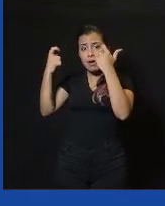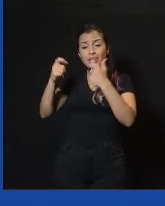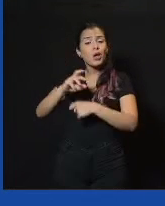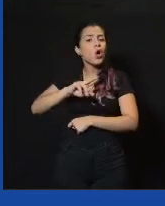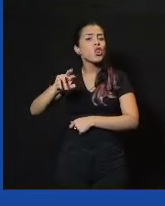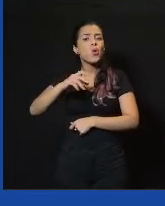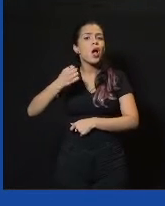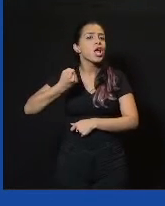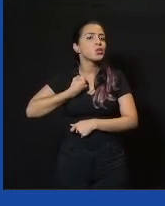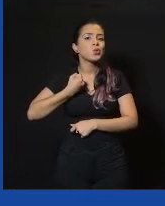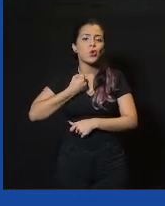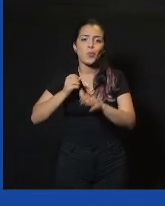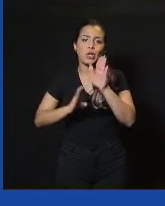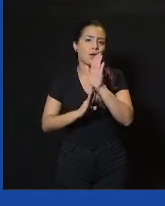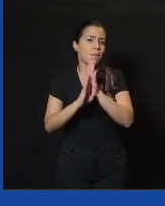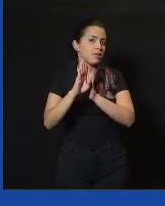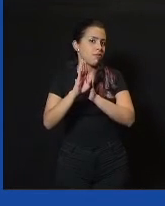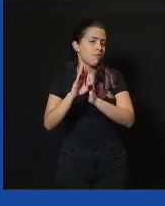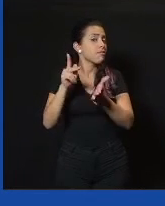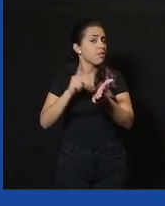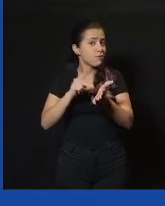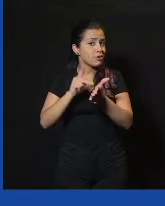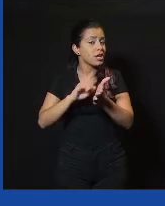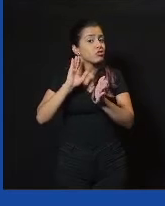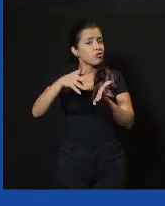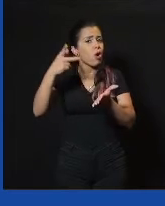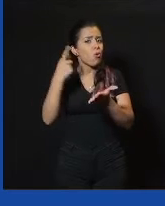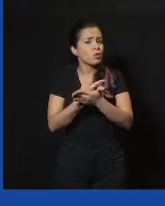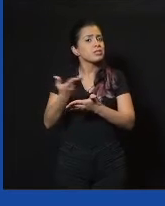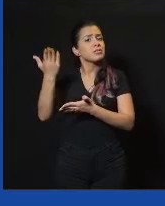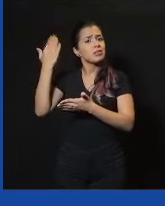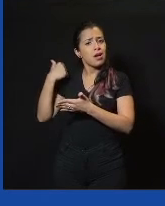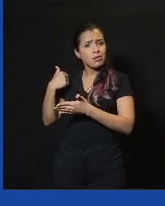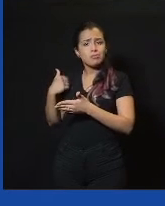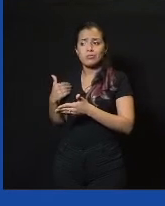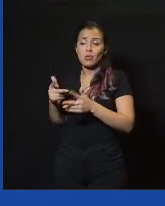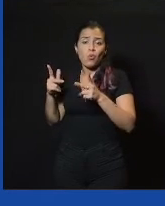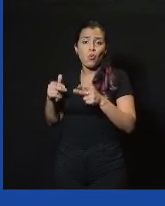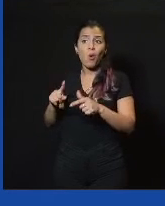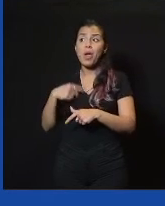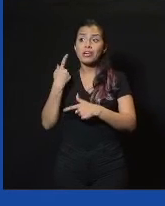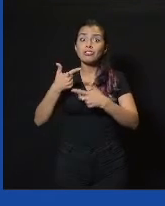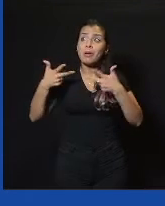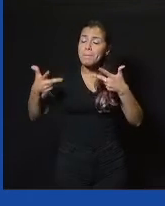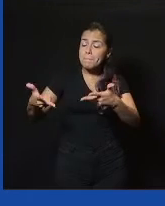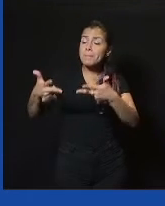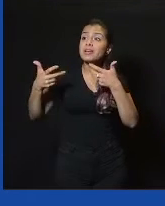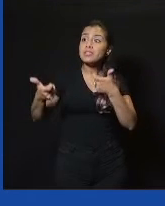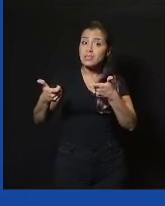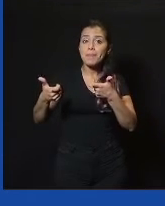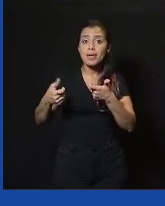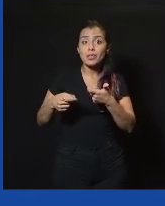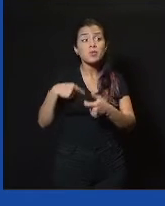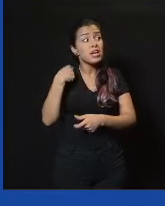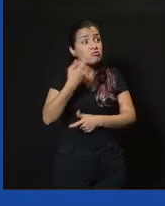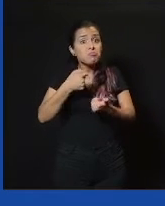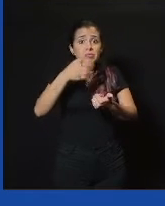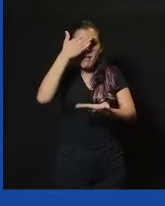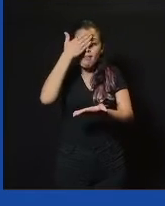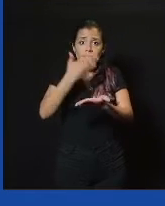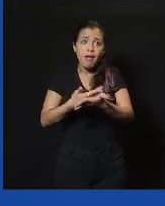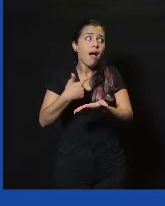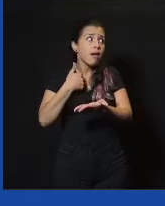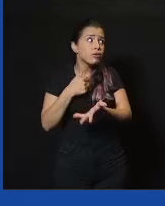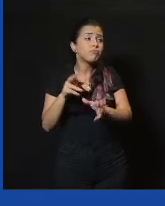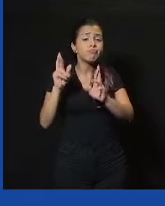então elas estão sabendo o que está acontecendo realmente. É isso. E a gente tem que acreditar. Eu sou uma pessoa que eu espero e eu acredito